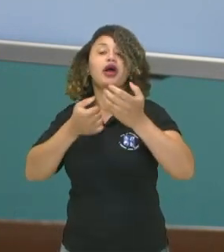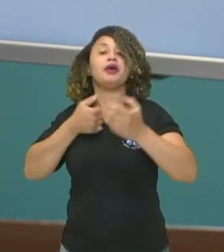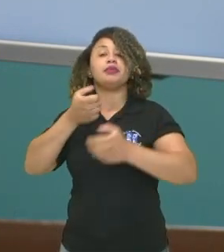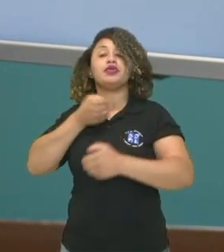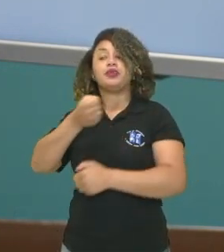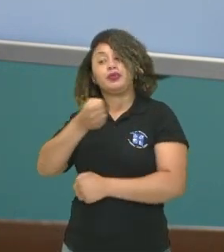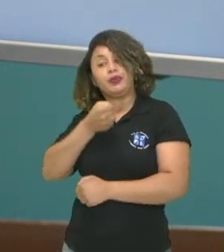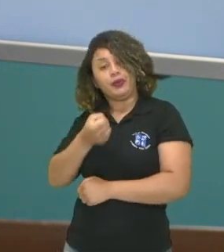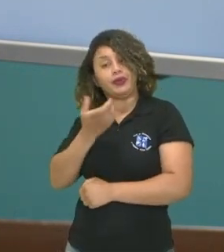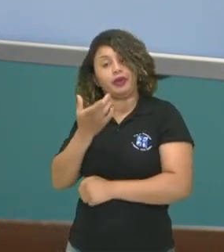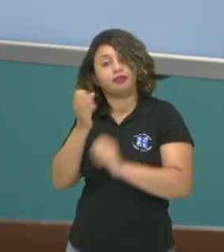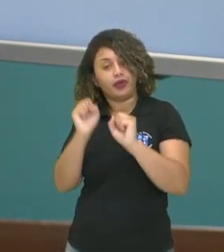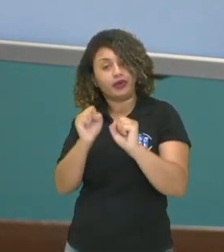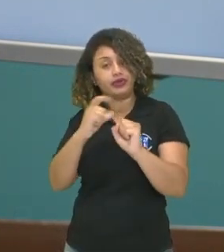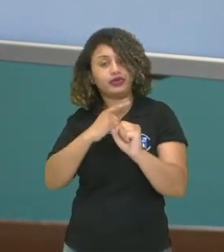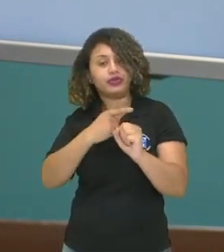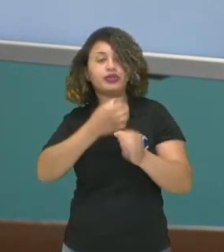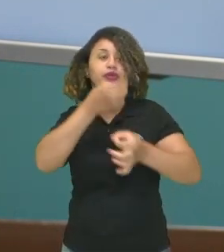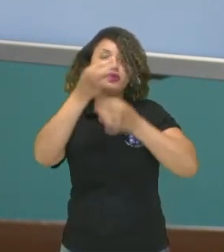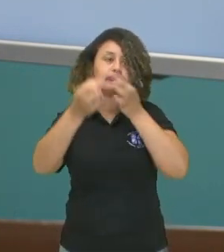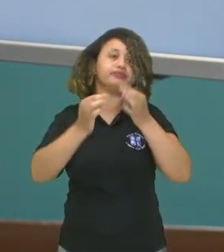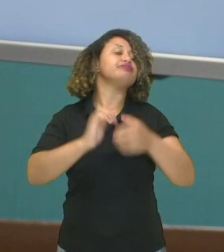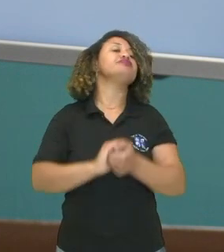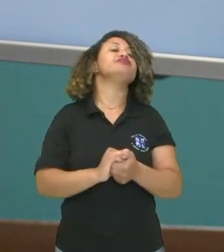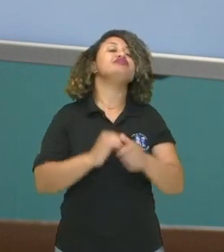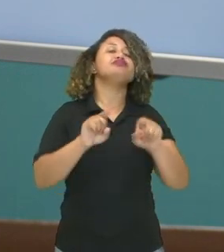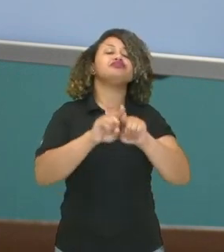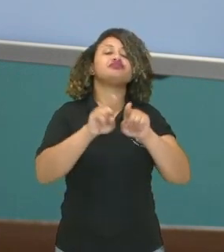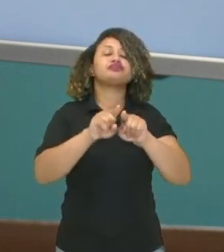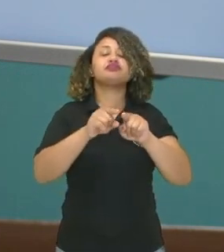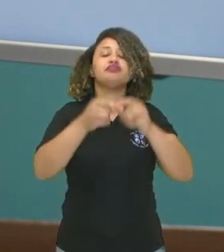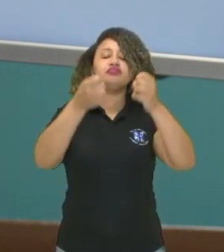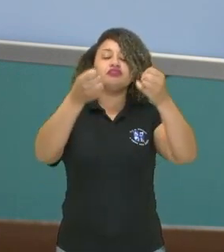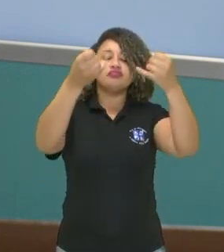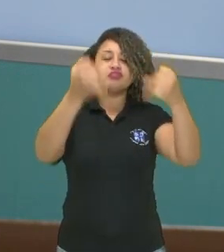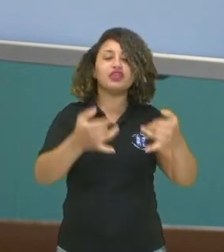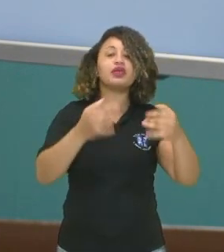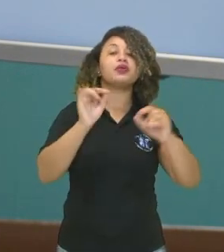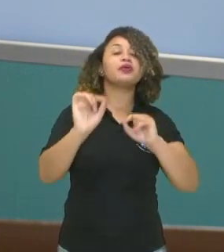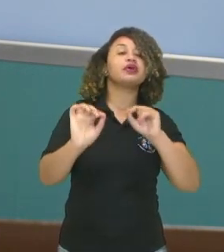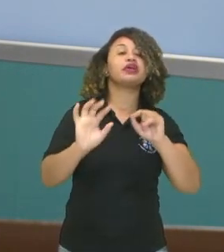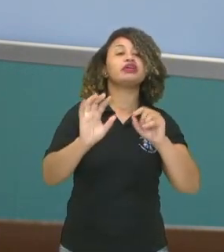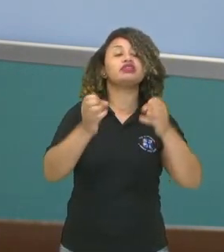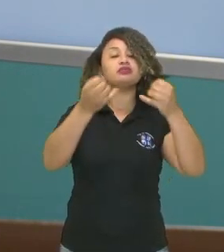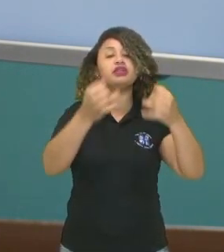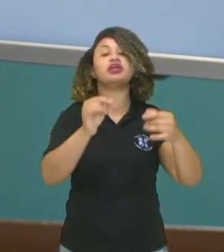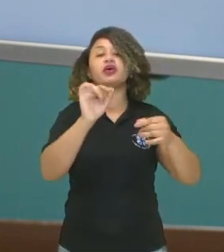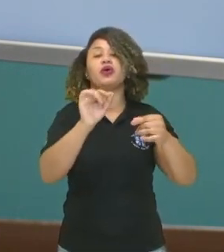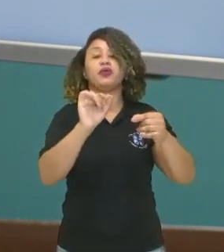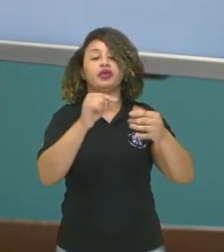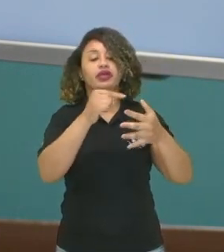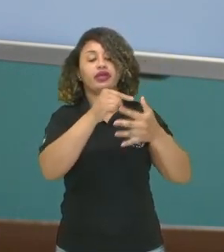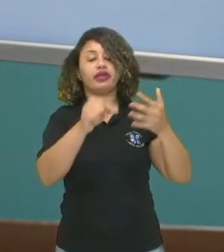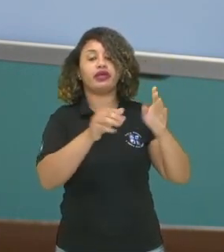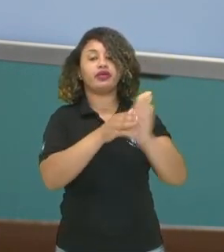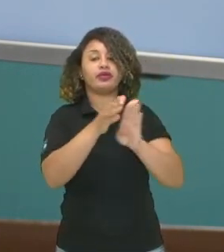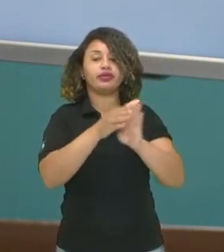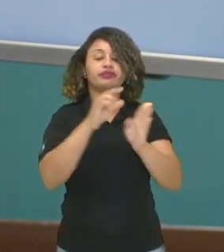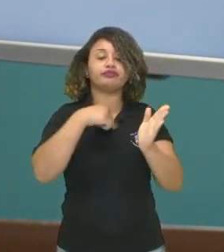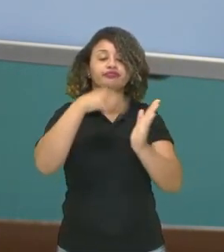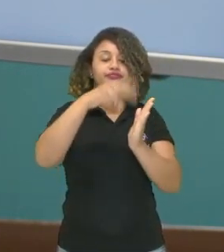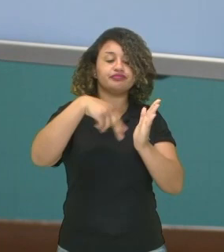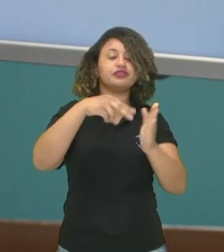temos as sequências descritivas ou narrativas, que descrevem, no caso aqui, o guia que nós lemos, ou até mesmo narram